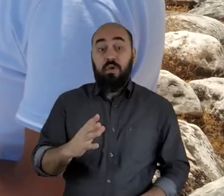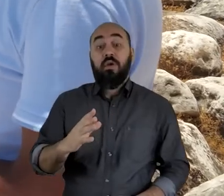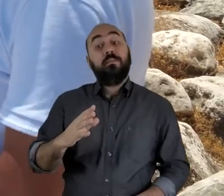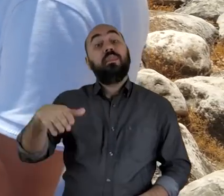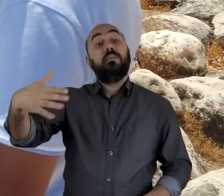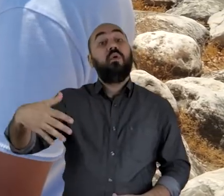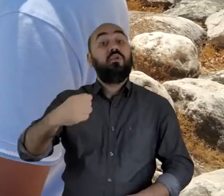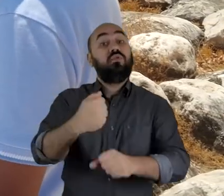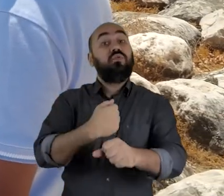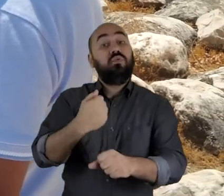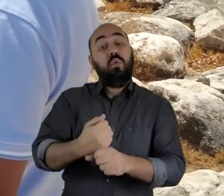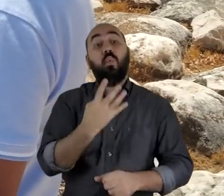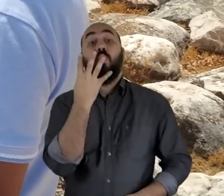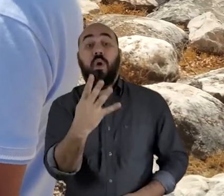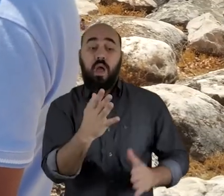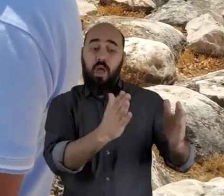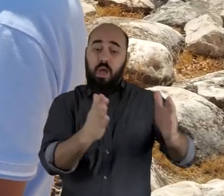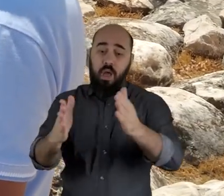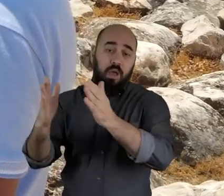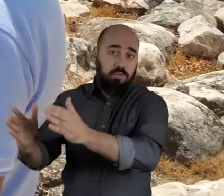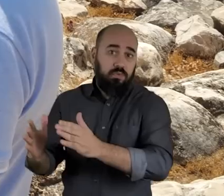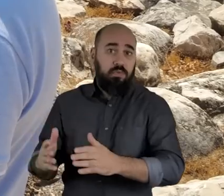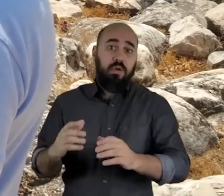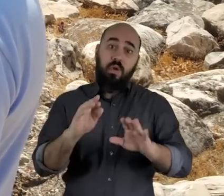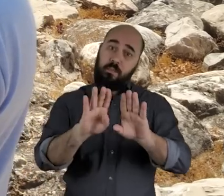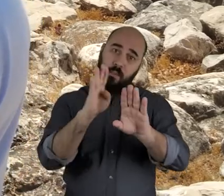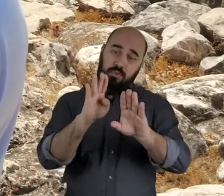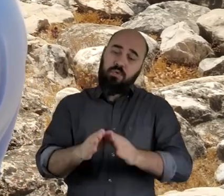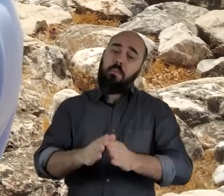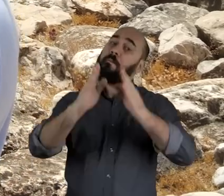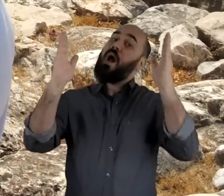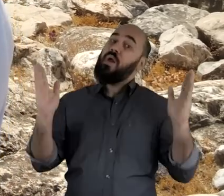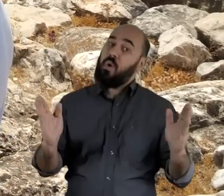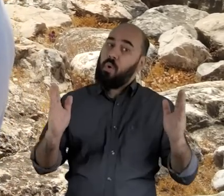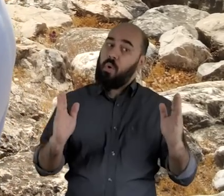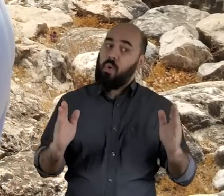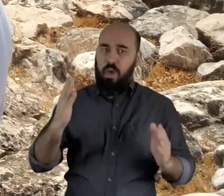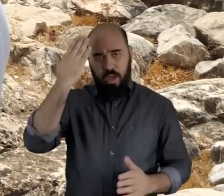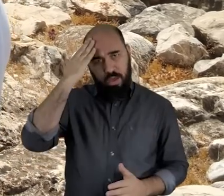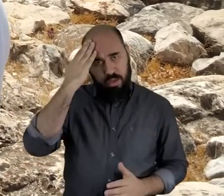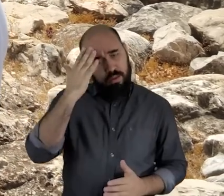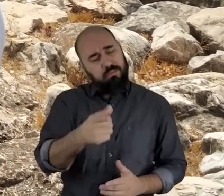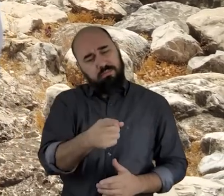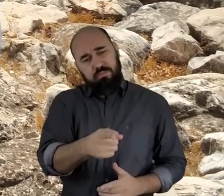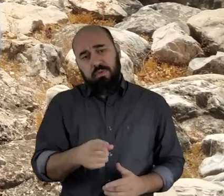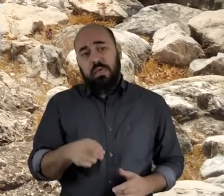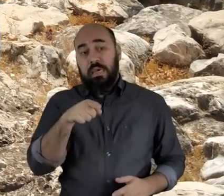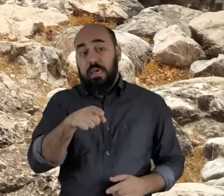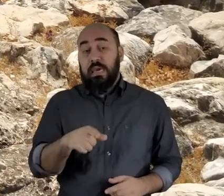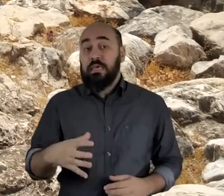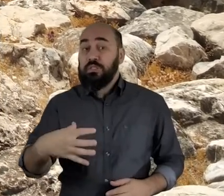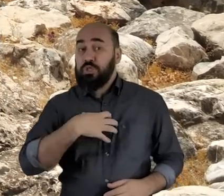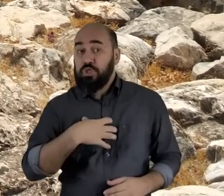maior. Mas também faz sentido porque vem depois do tempo de Hirbert Keiafa. Mas esse é o típico